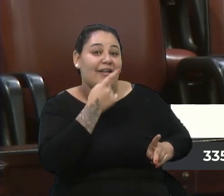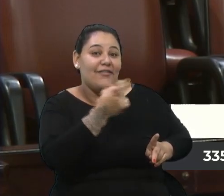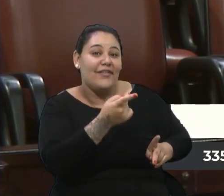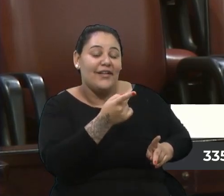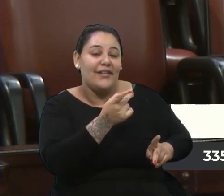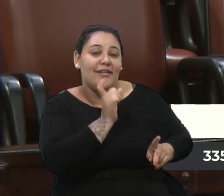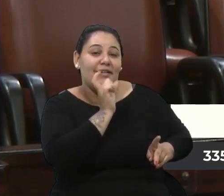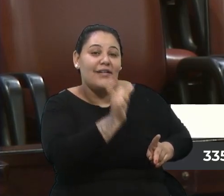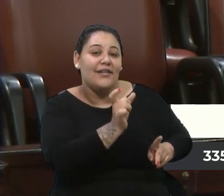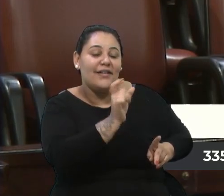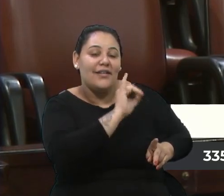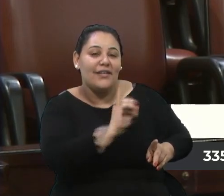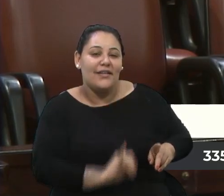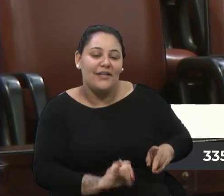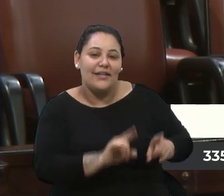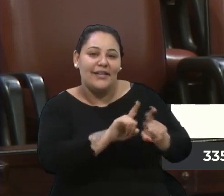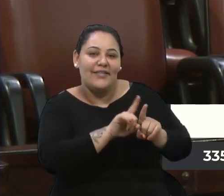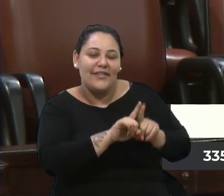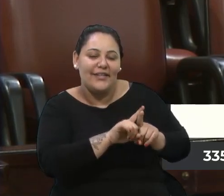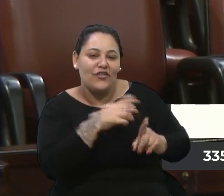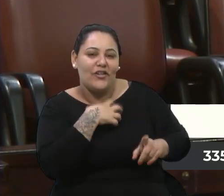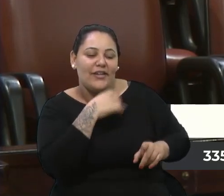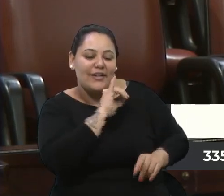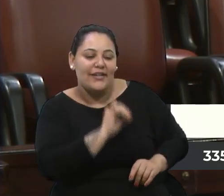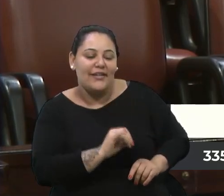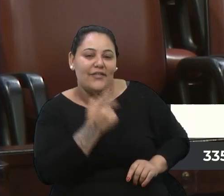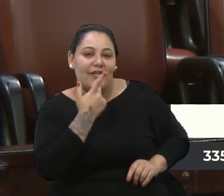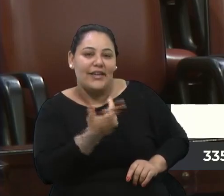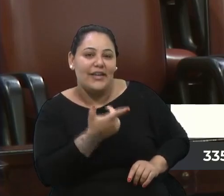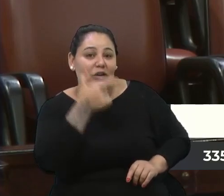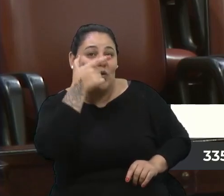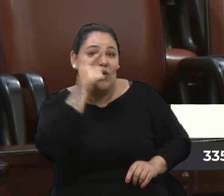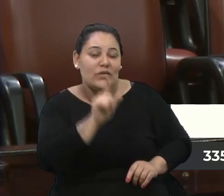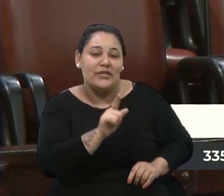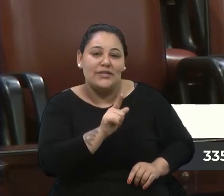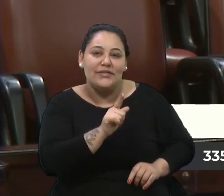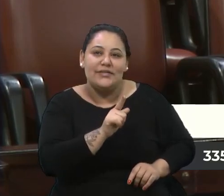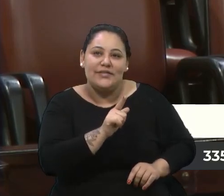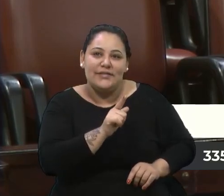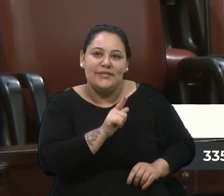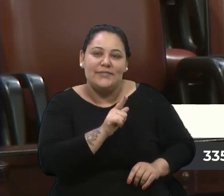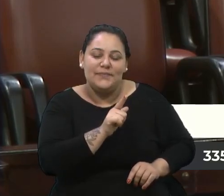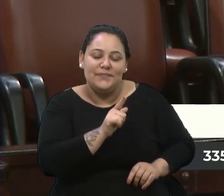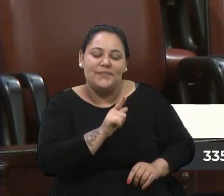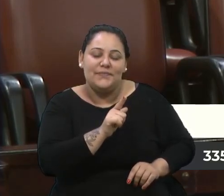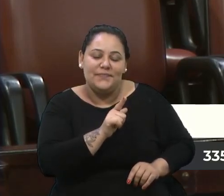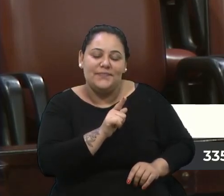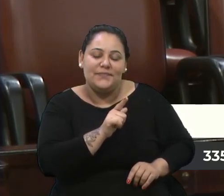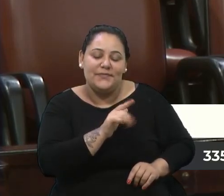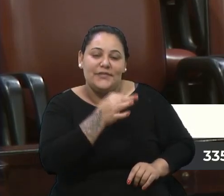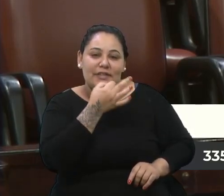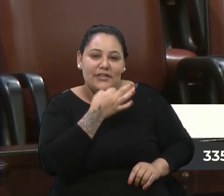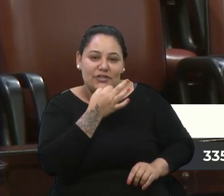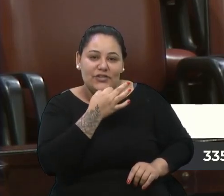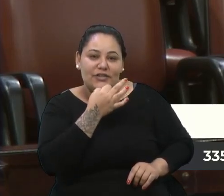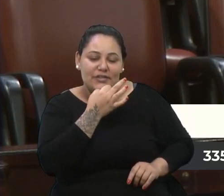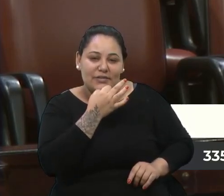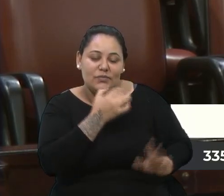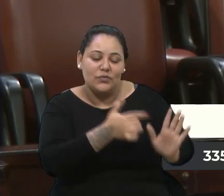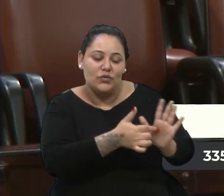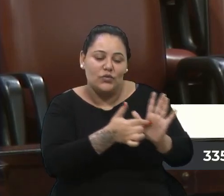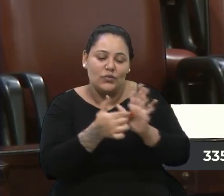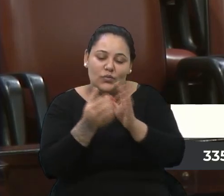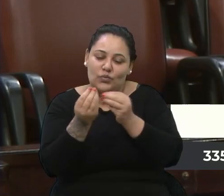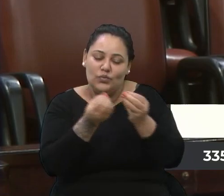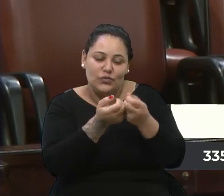ele conseguiu levar além das fronteiras Caxias do Sul. Conquistou